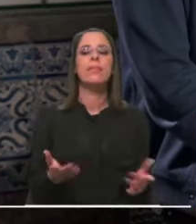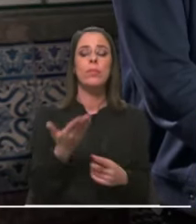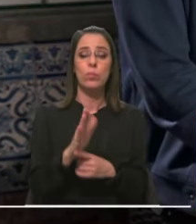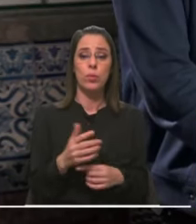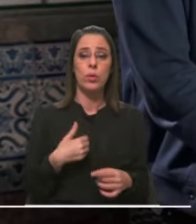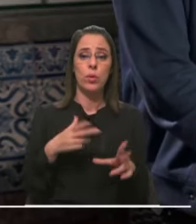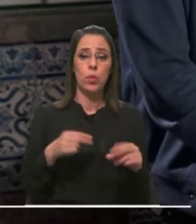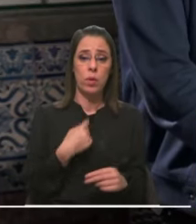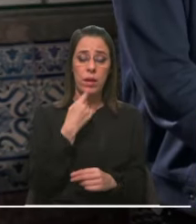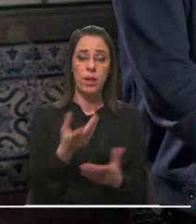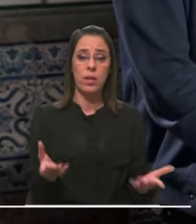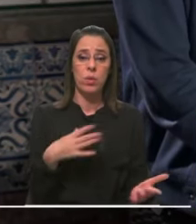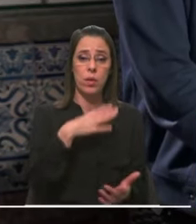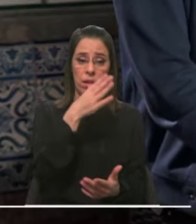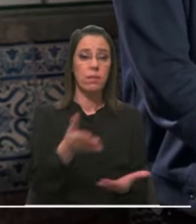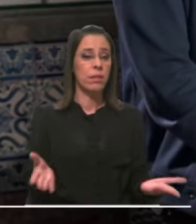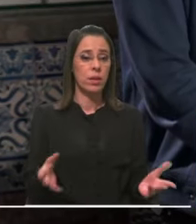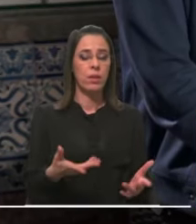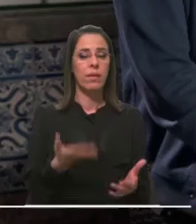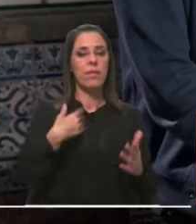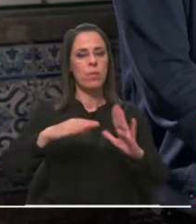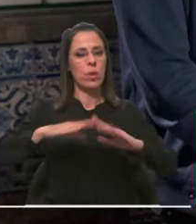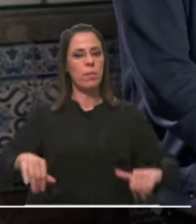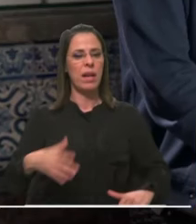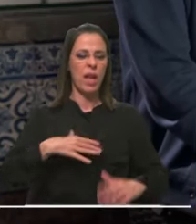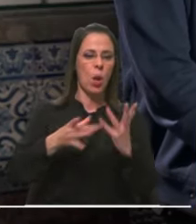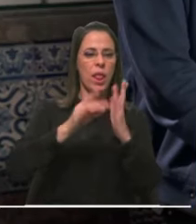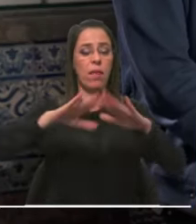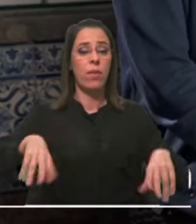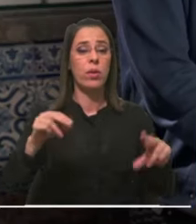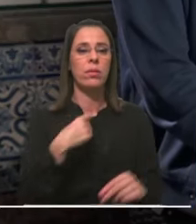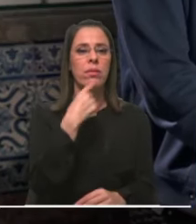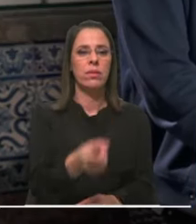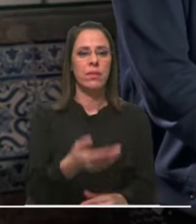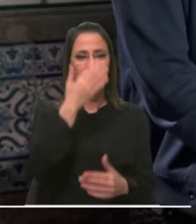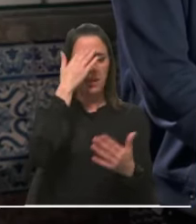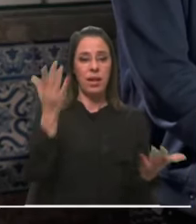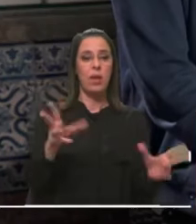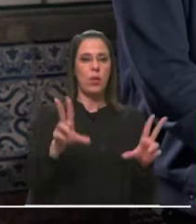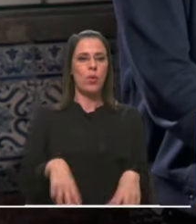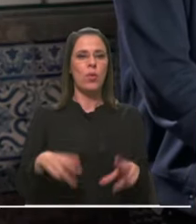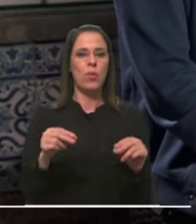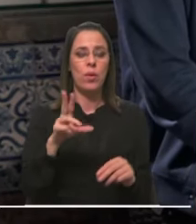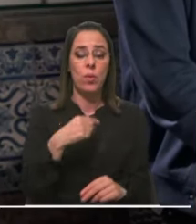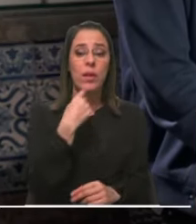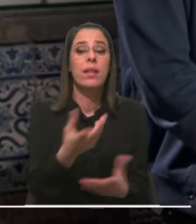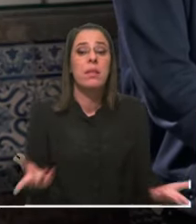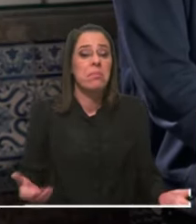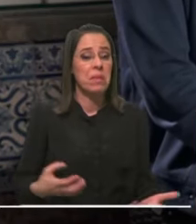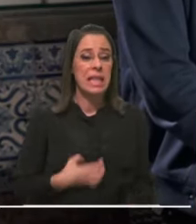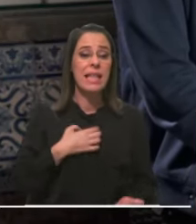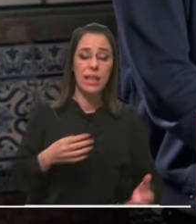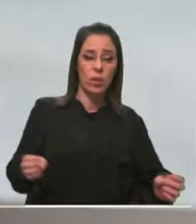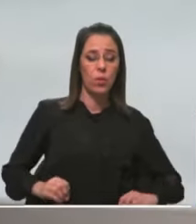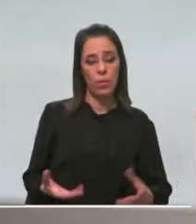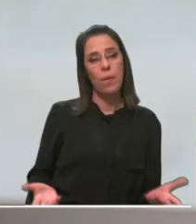eu também nunca verbalizei, nunca te disse, vamos separar-nos, quero o divórcio. Sim, nunca chegou a esse ponto. Nunca disse isso, porque não me fazia